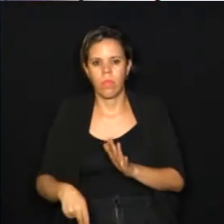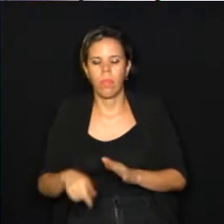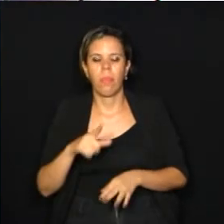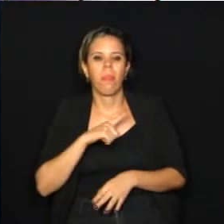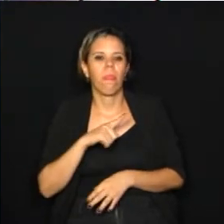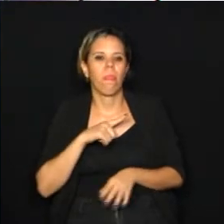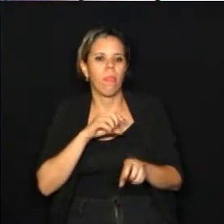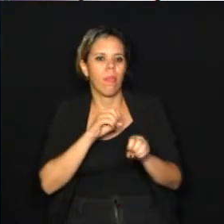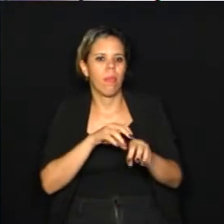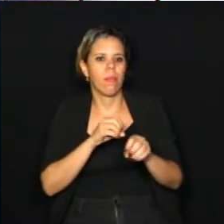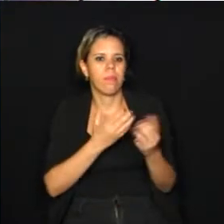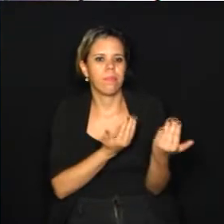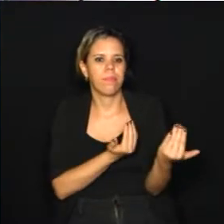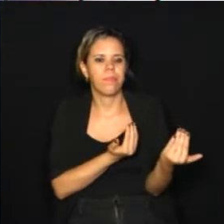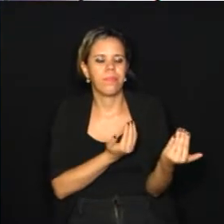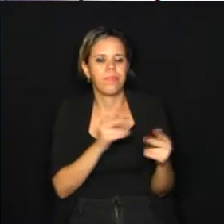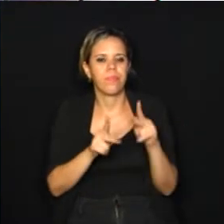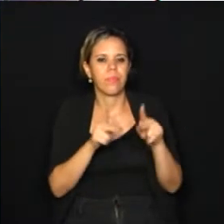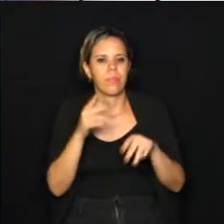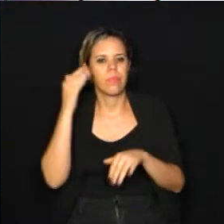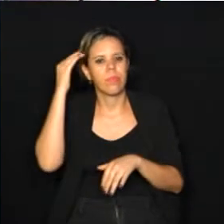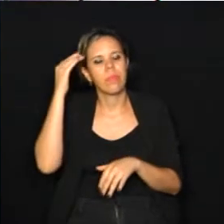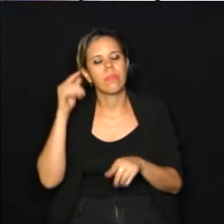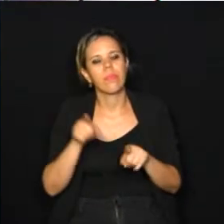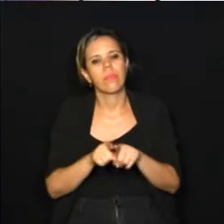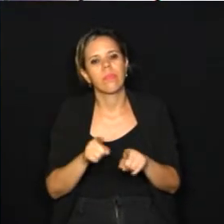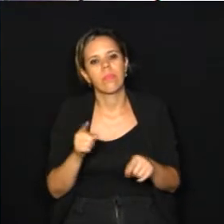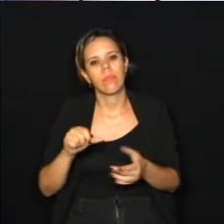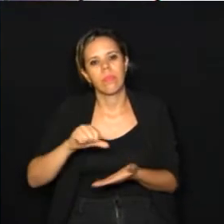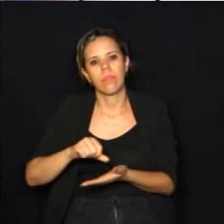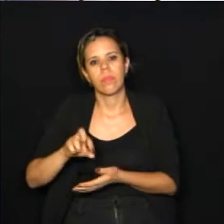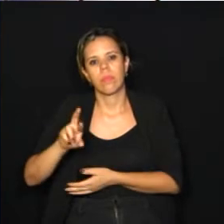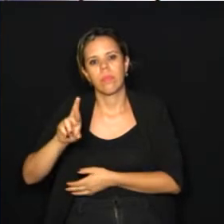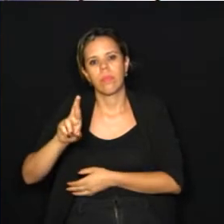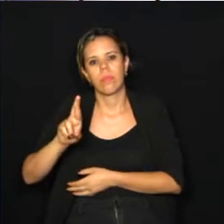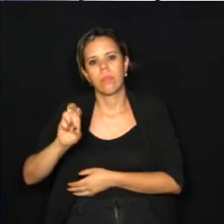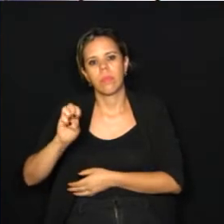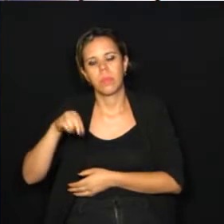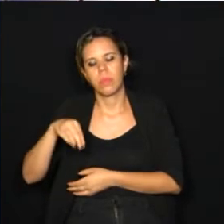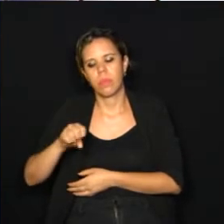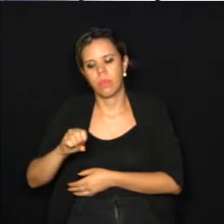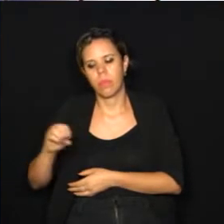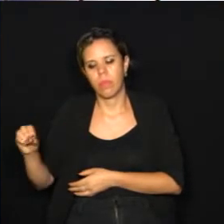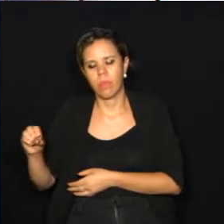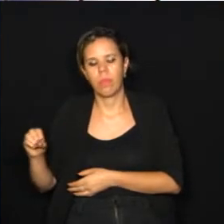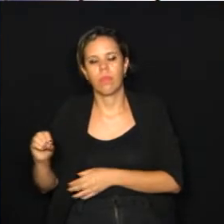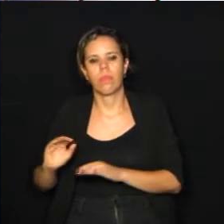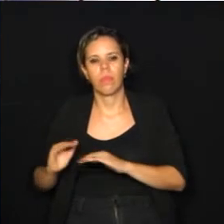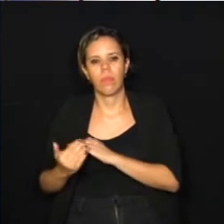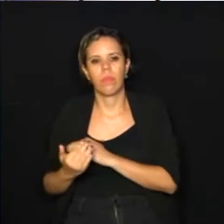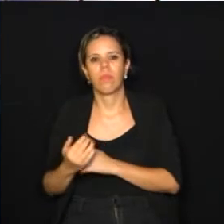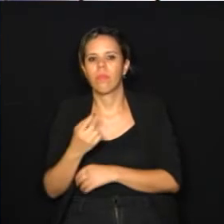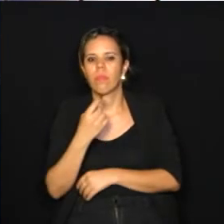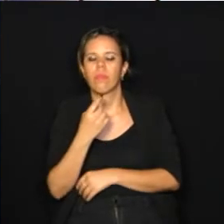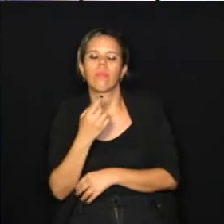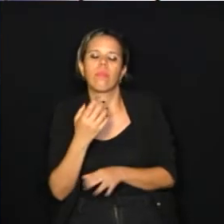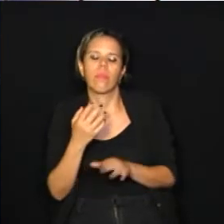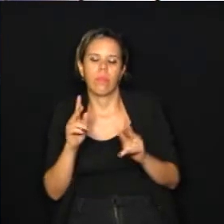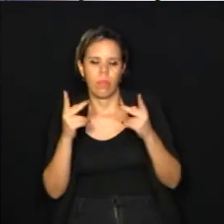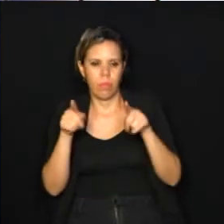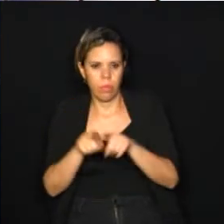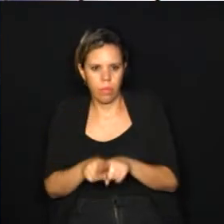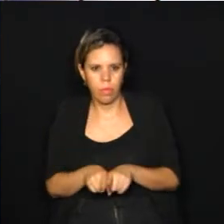a educação de jovens e adultos. Uma fica no Remanso Campineiro, que é a MF Marleciene Priscila